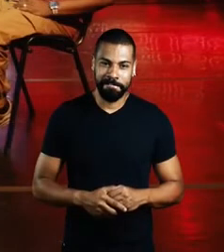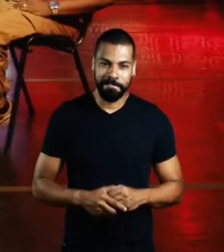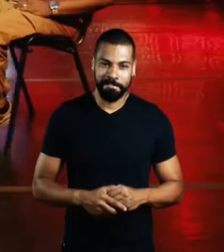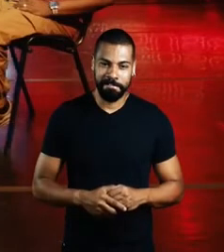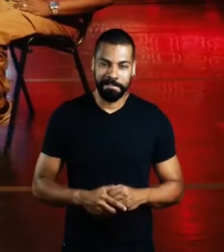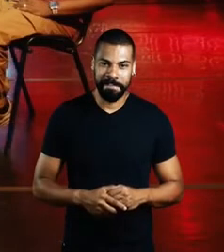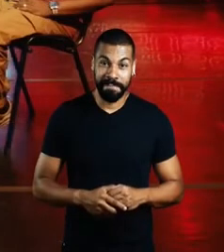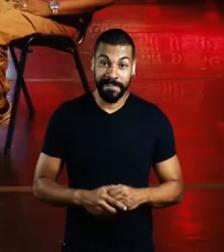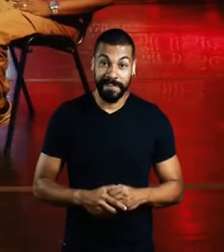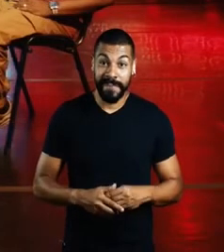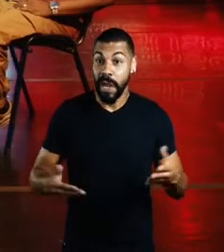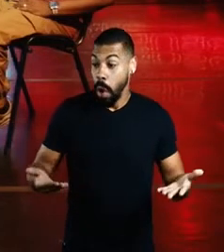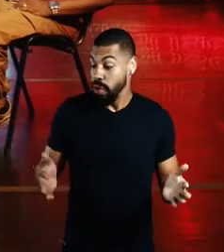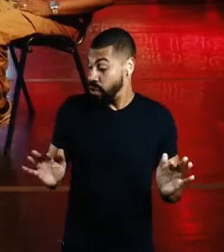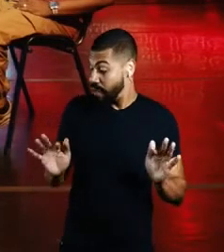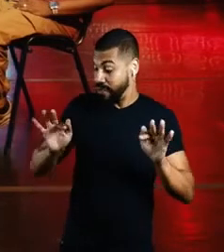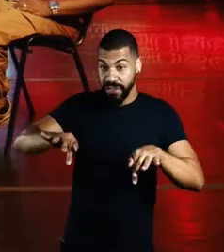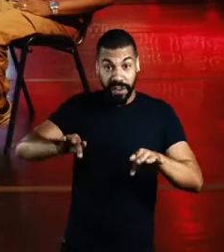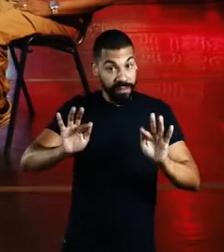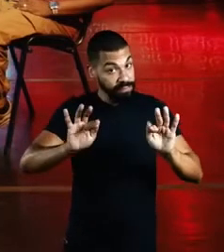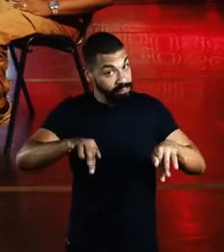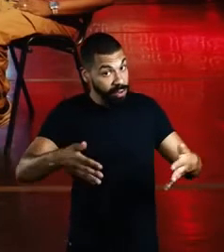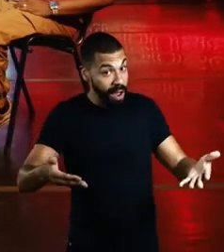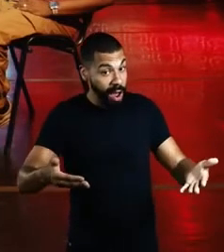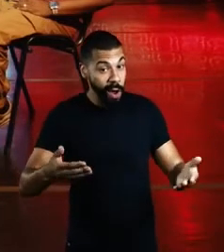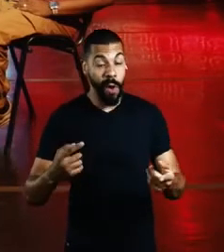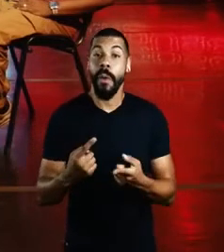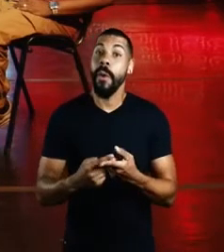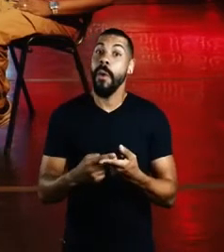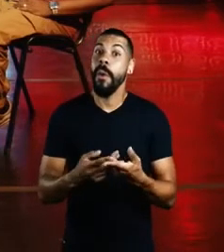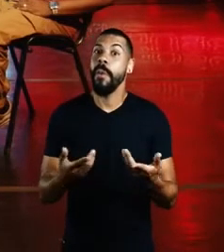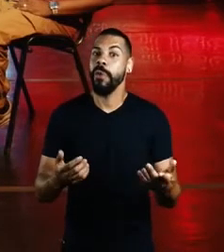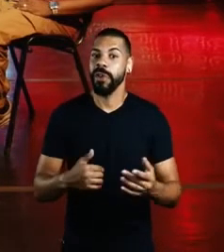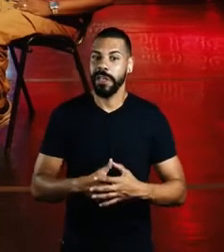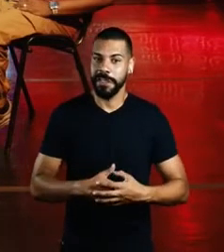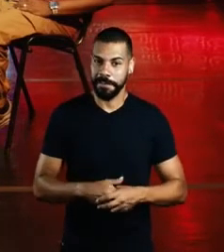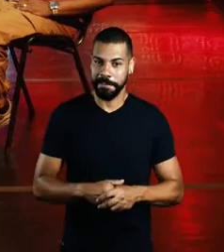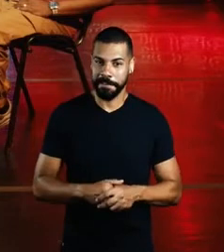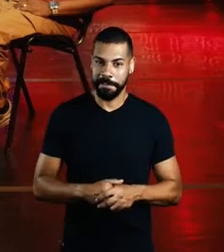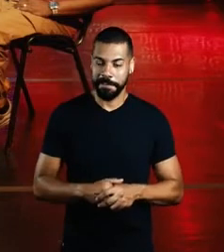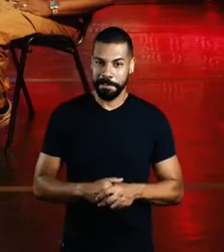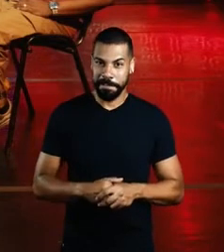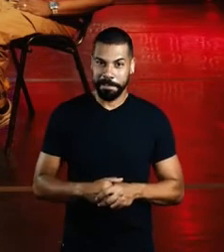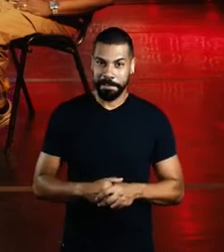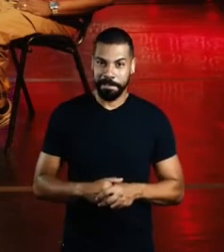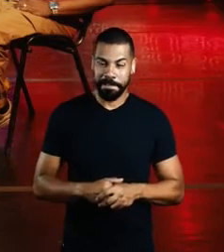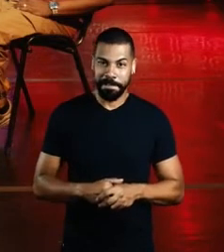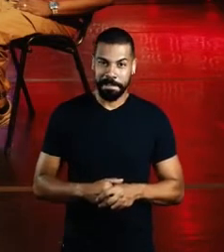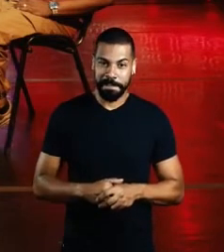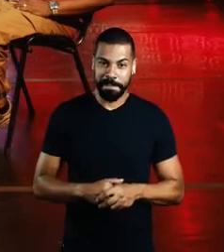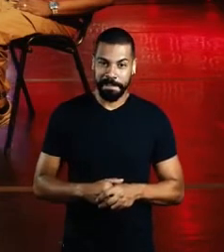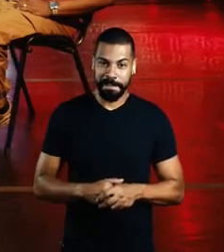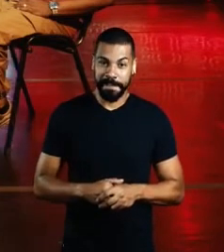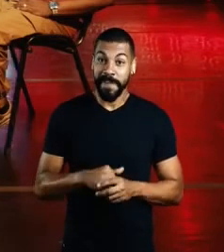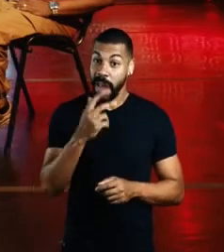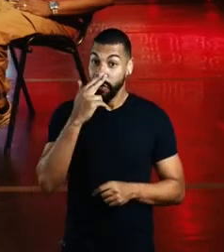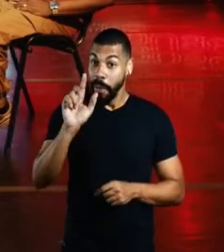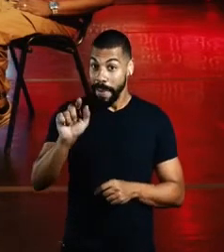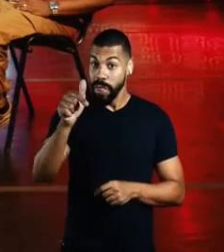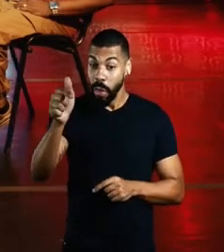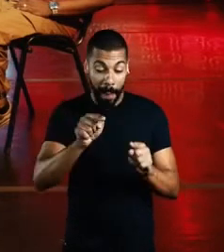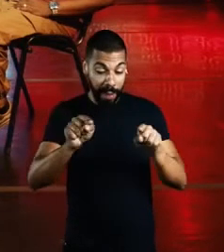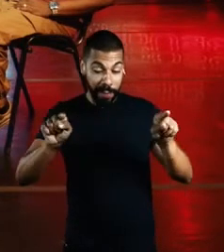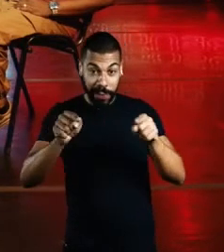A gente pode encerrar, mas antes eu quero fazer, acho que, mais uma letra